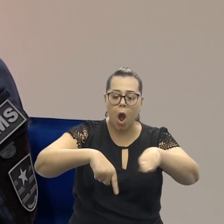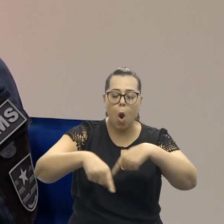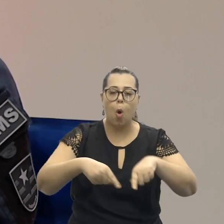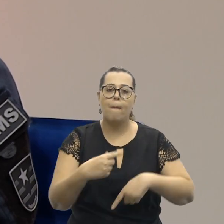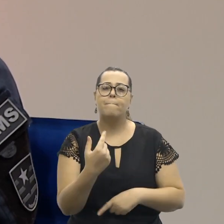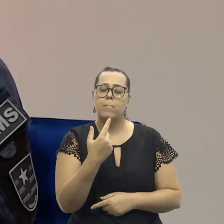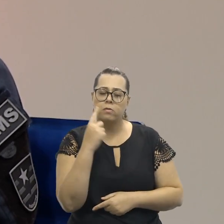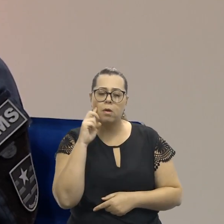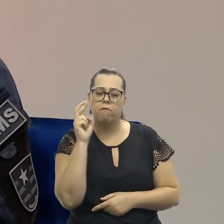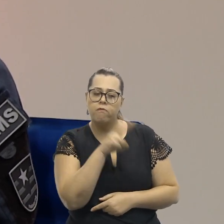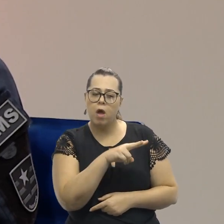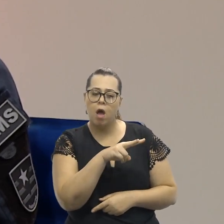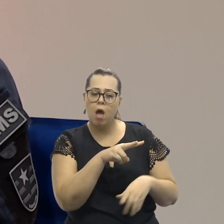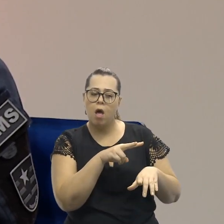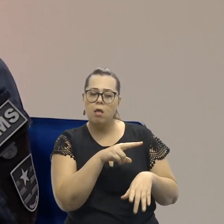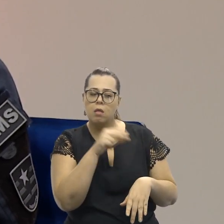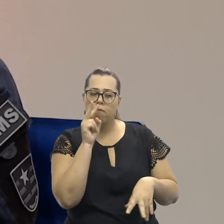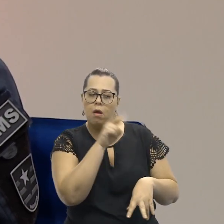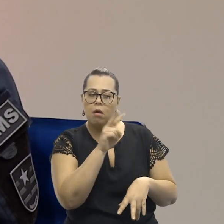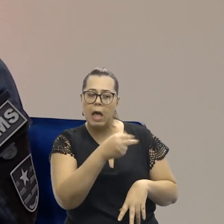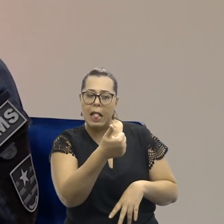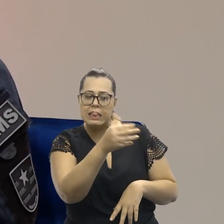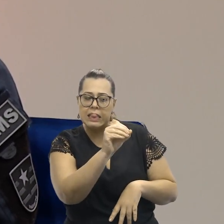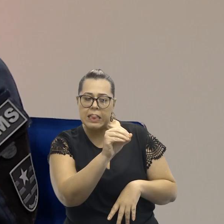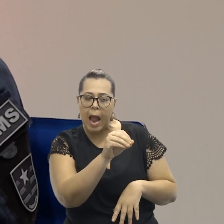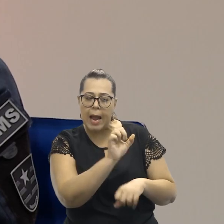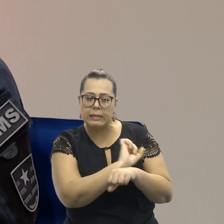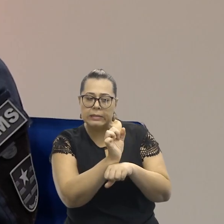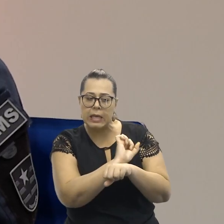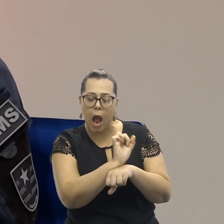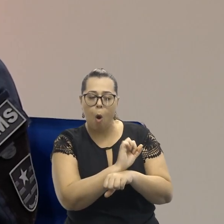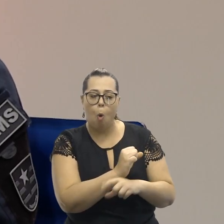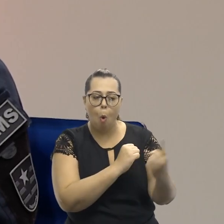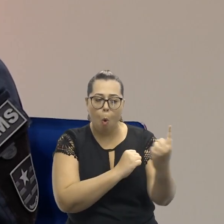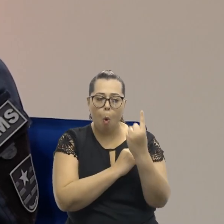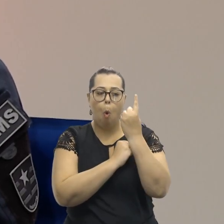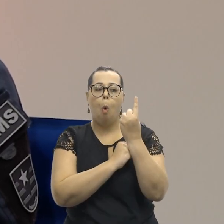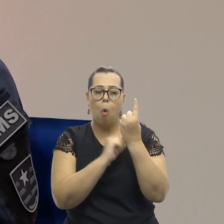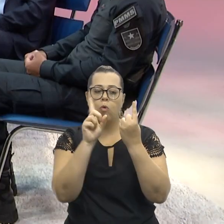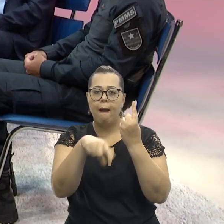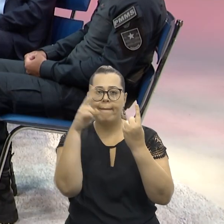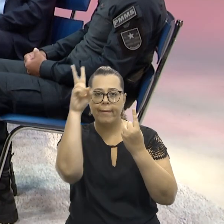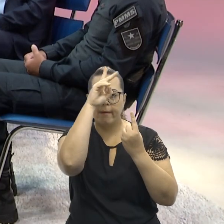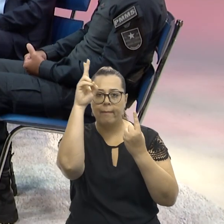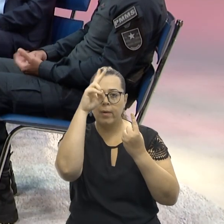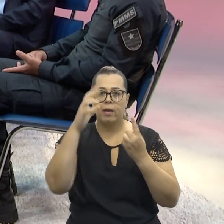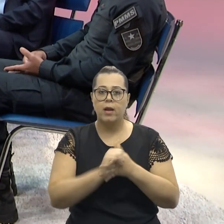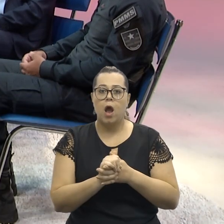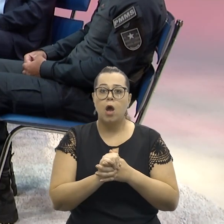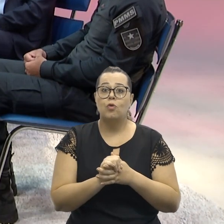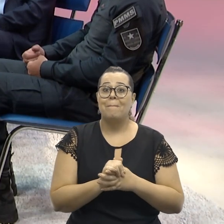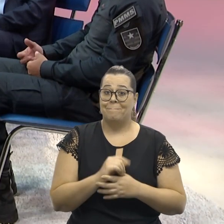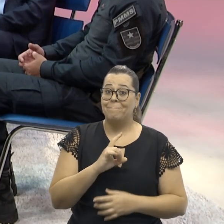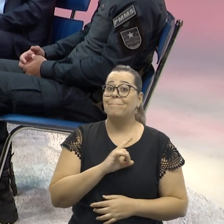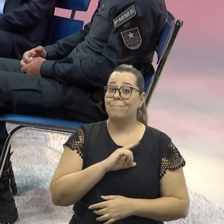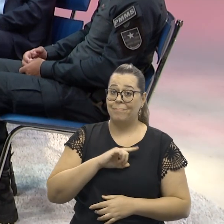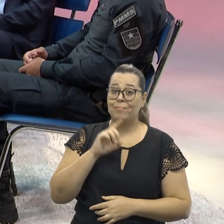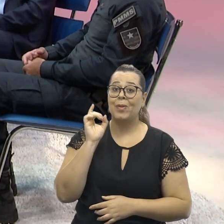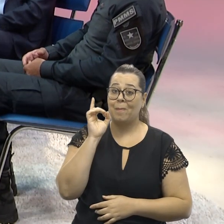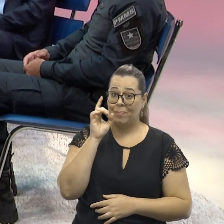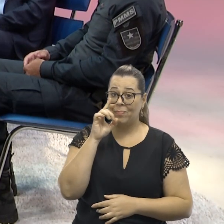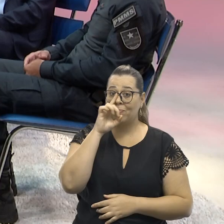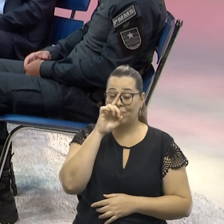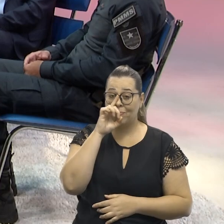que pelo menos um daqueles 10 está dirigindo alcoolizado. E veja o transtorno que essa pessoa pode causar, a quantidade de acidentes, de